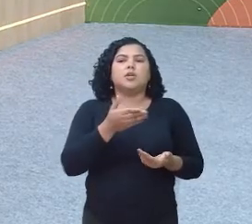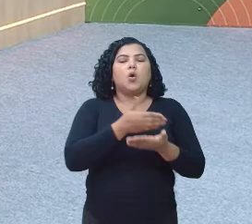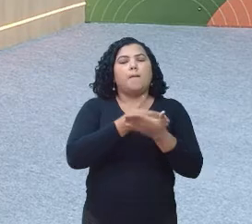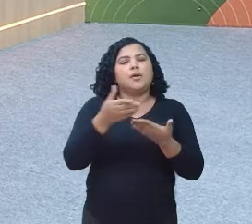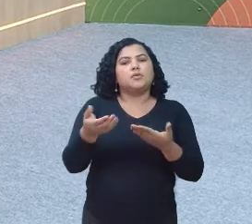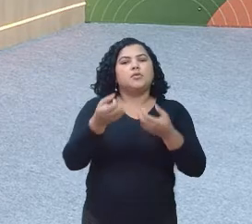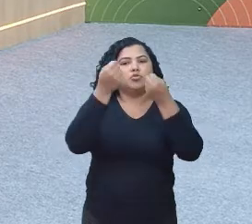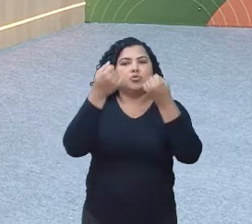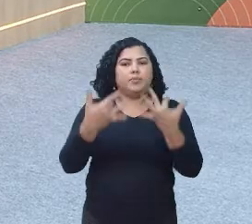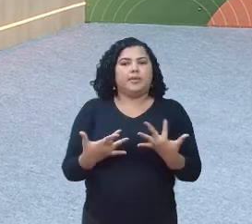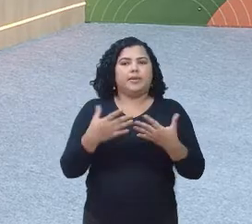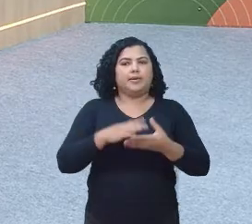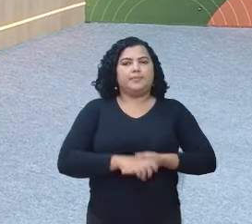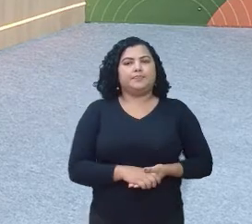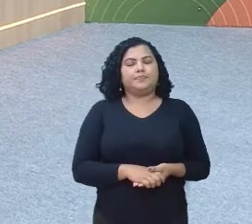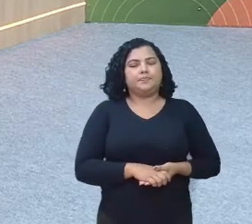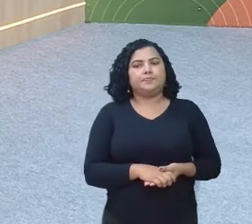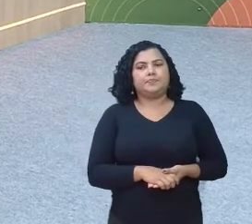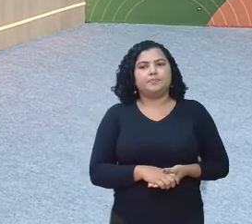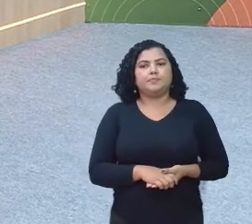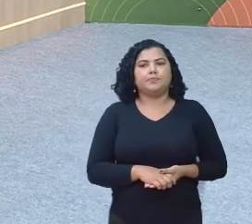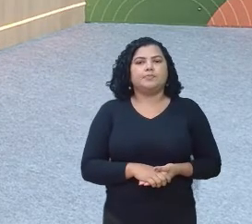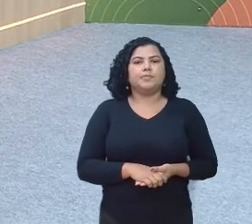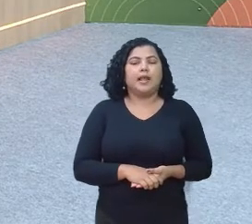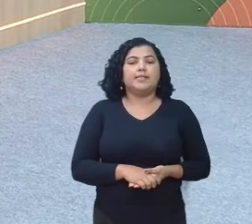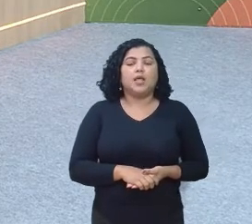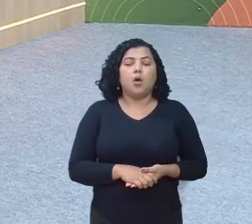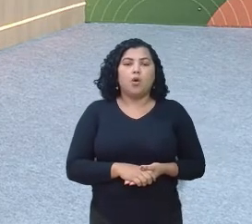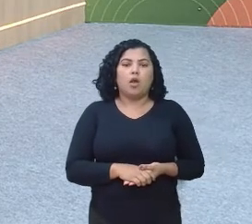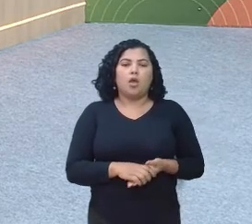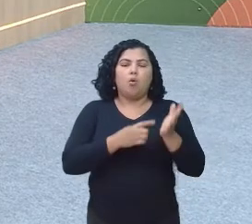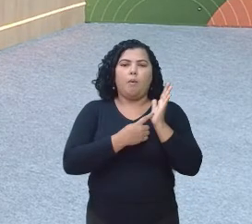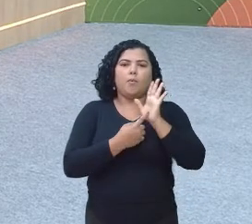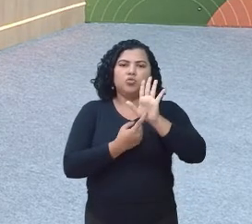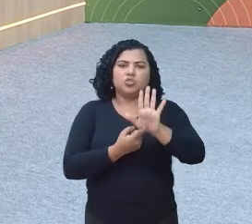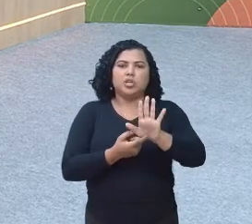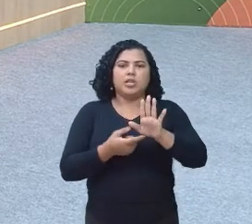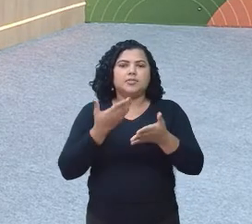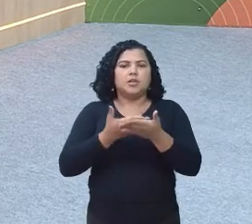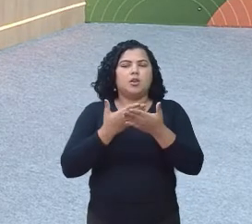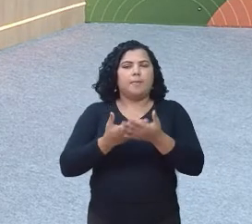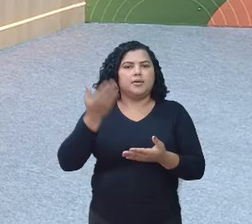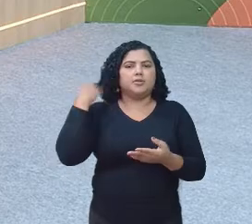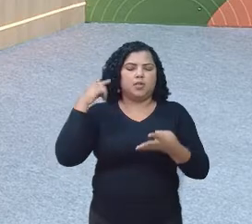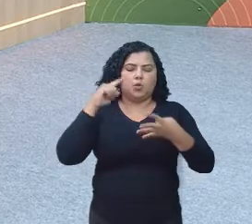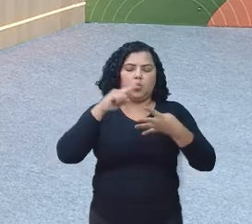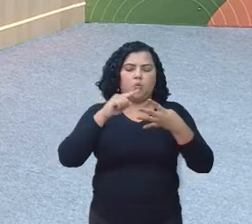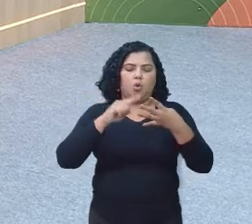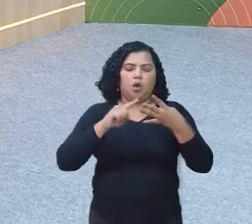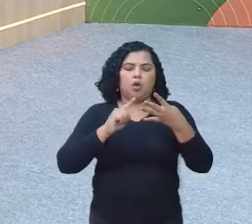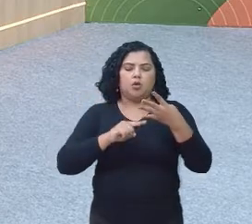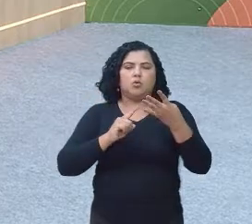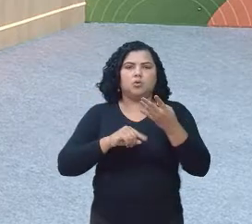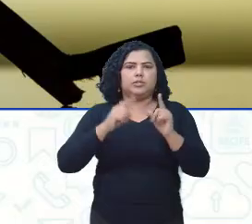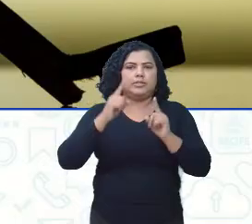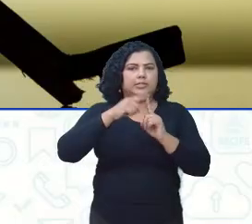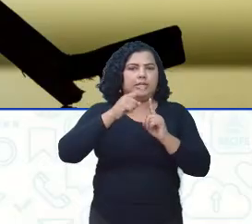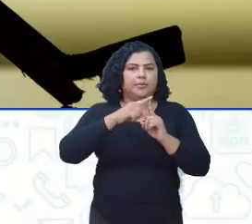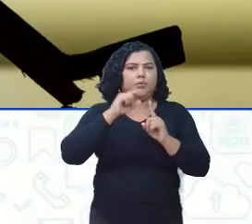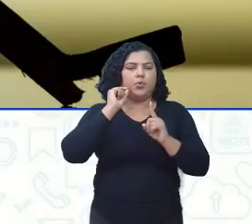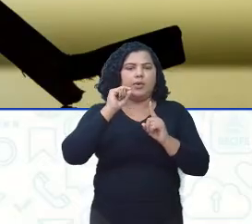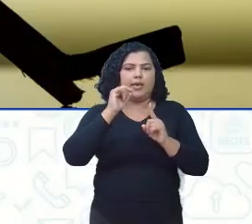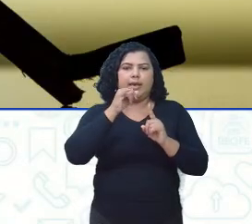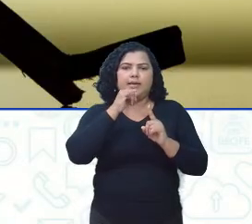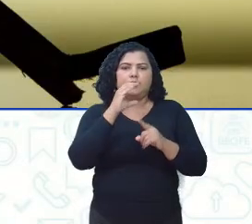falar. Inicialmente, eu vi 4 tipos de argumentos com vocês em aulas passadas, que foi o argumento de consenso, que é quando a